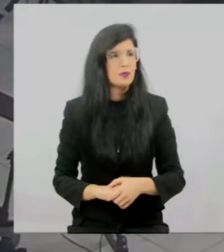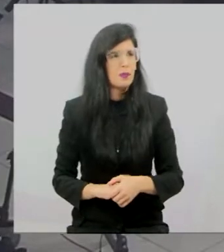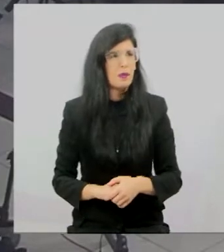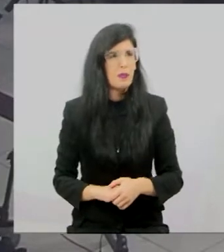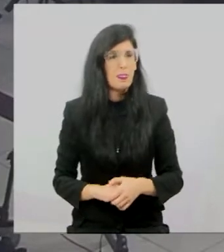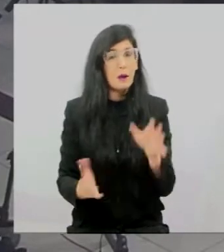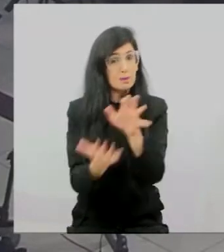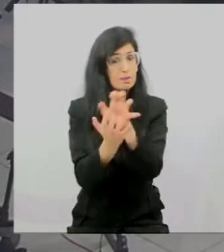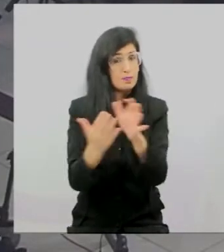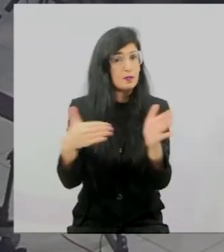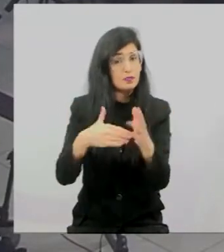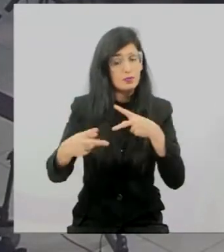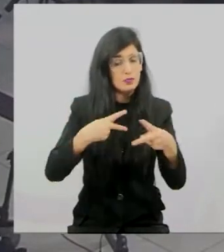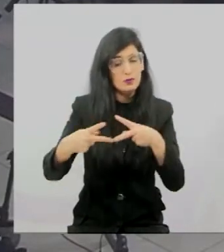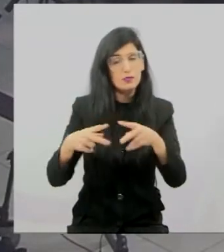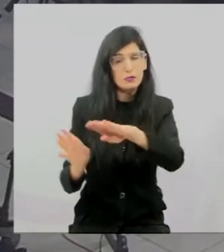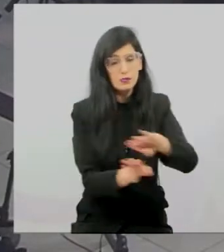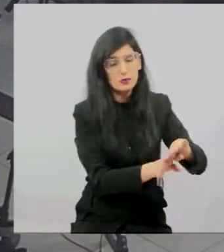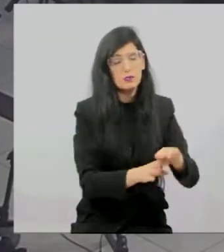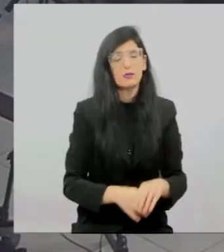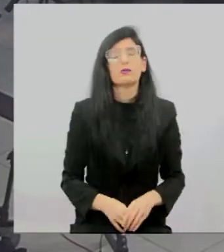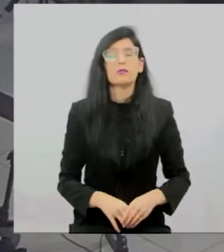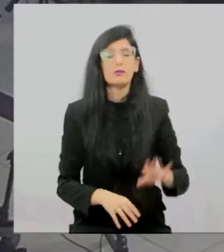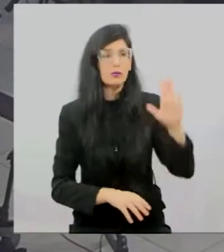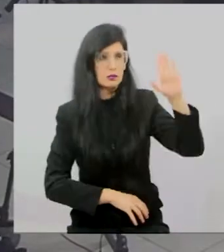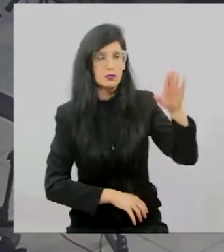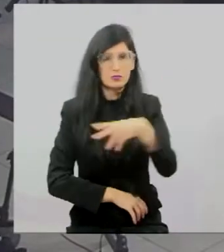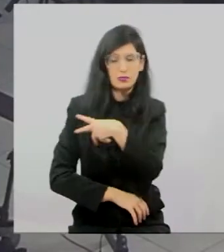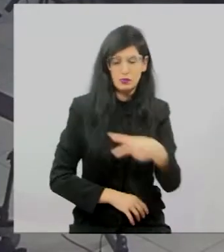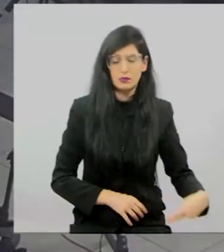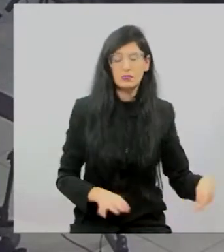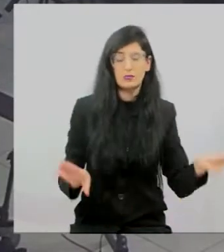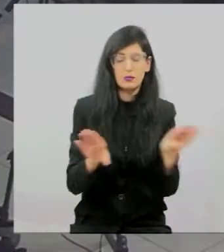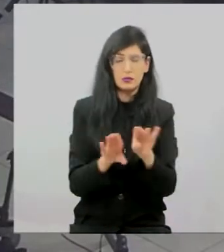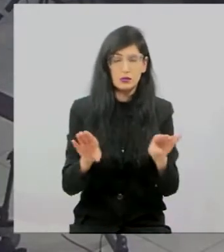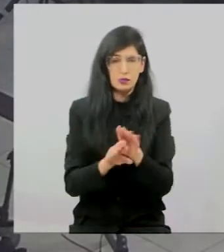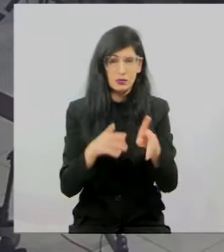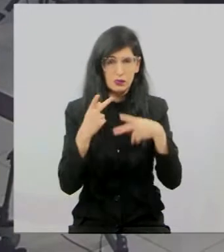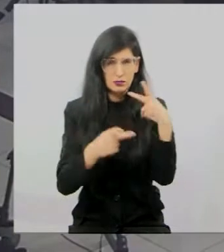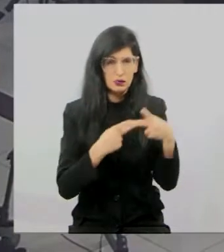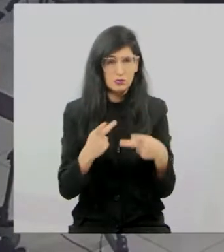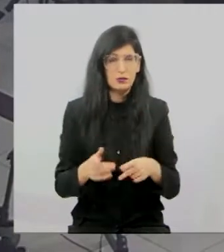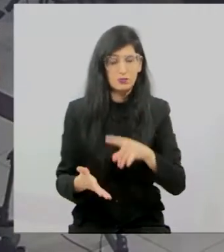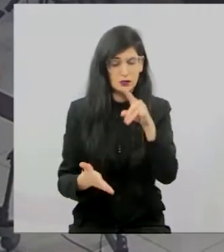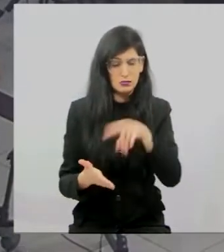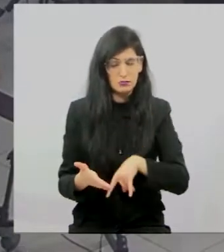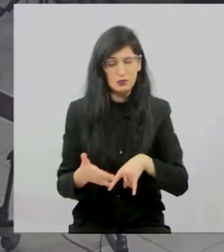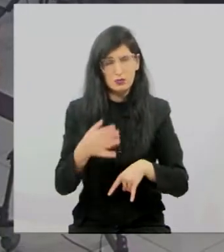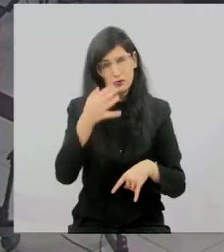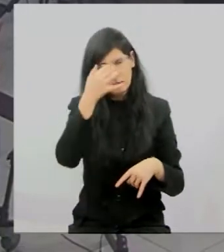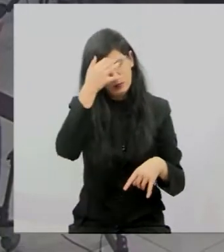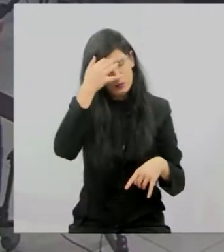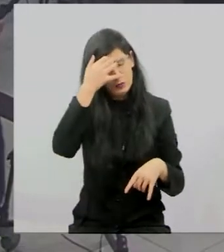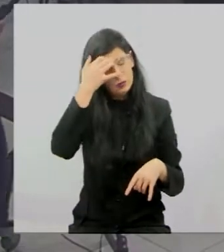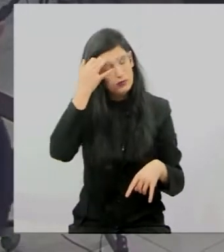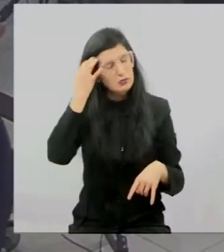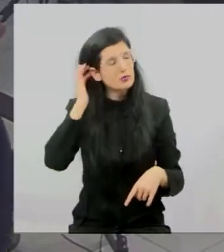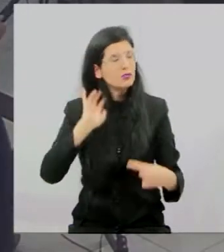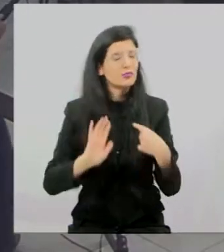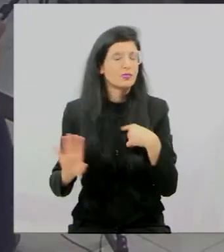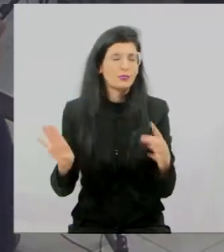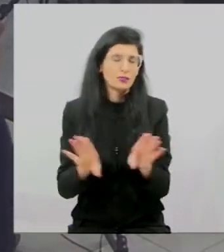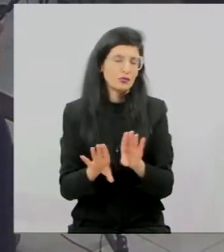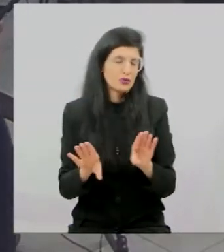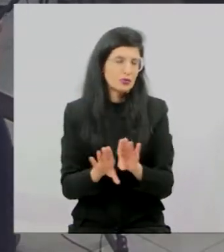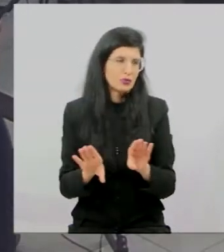Senhor presidente, gostaria de comentar também com relação a esse requerimento e dizer que